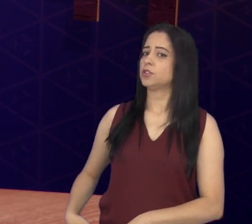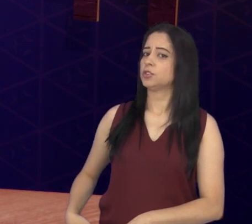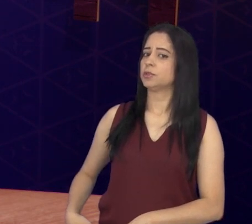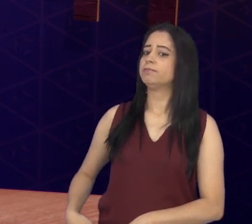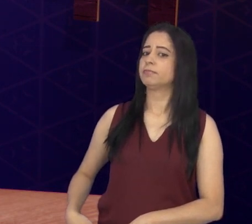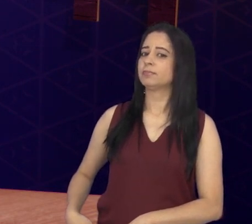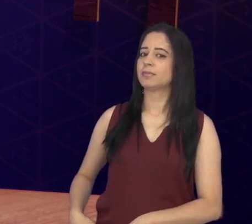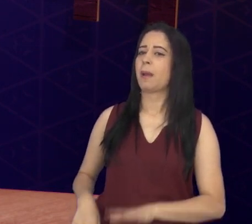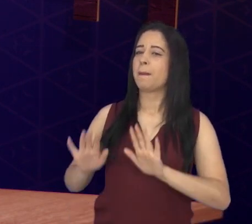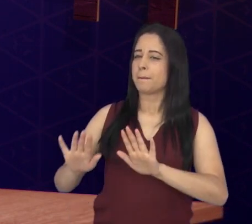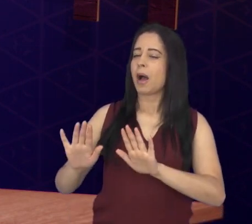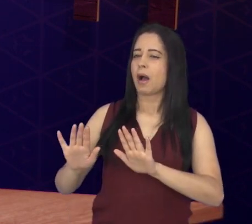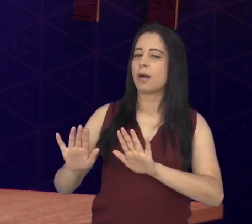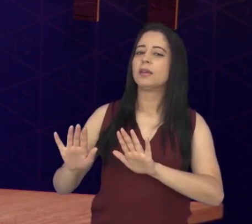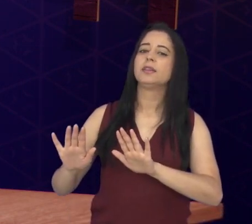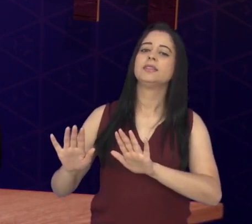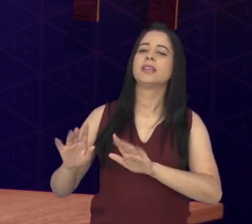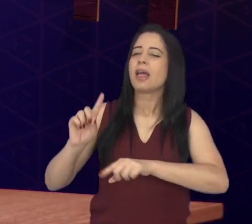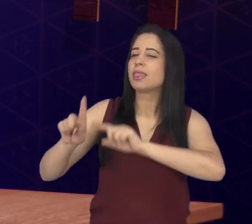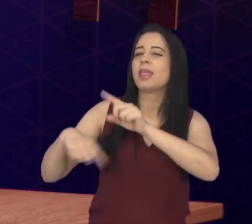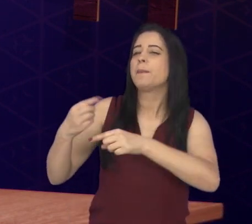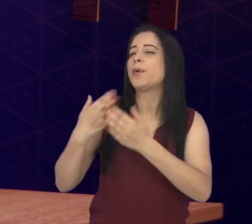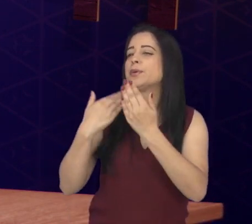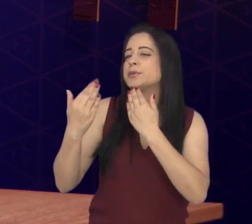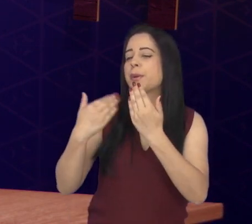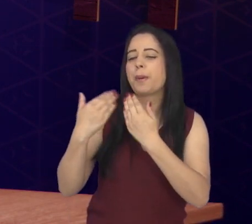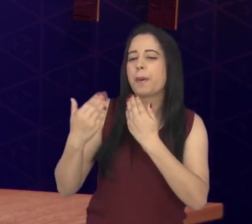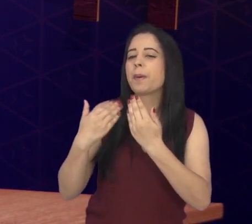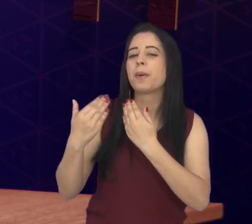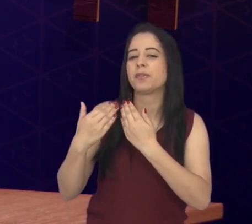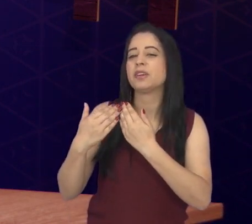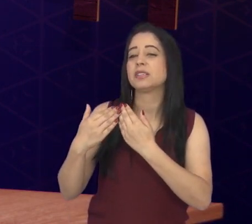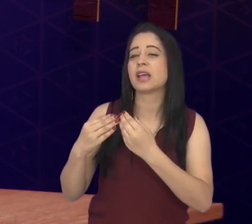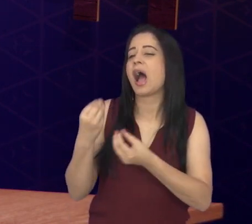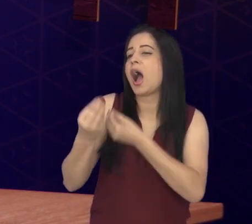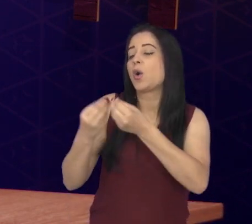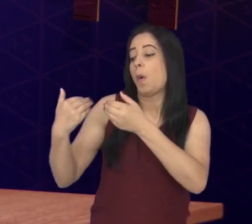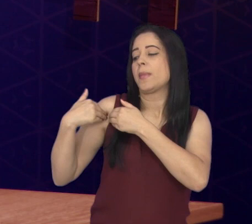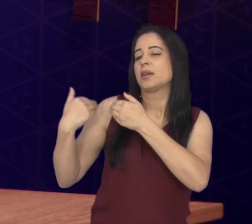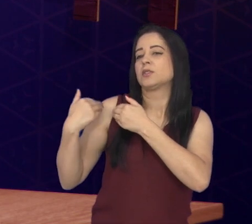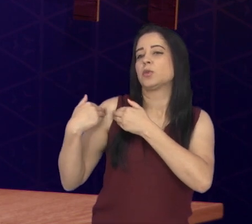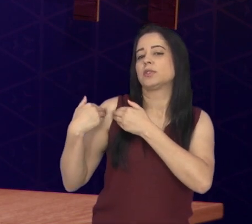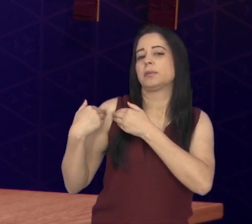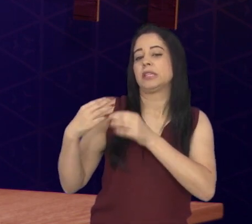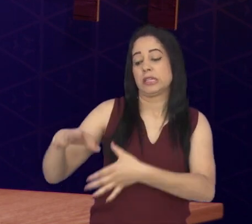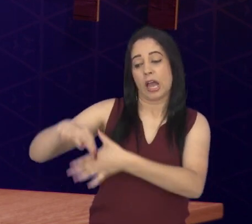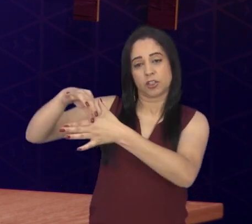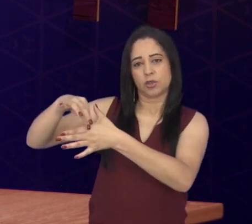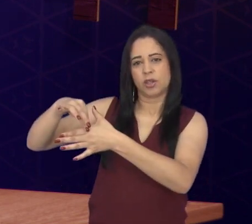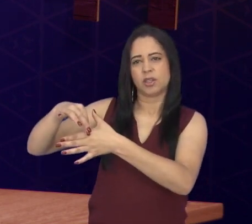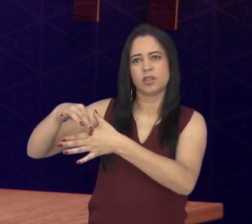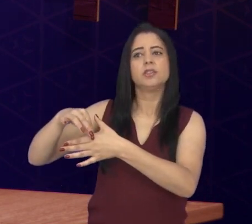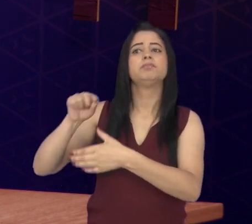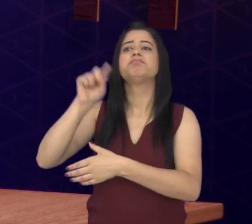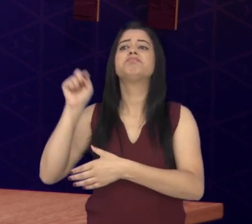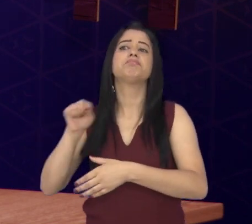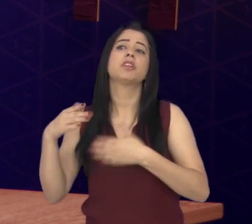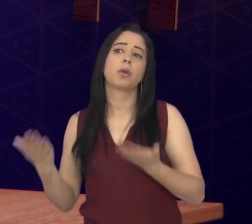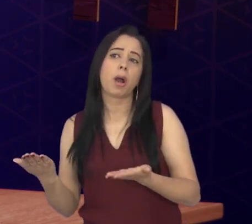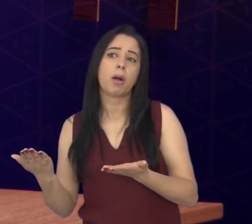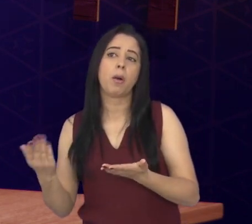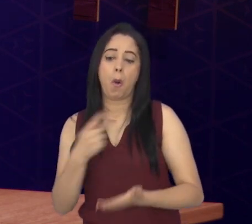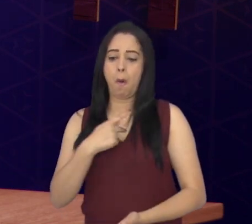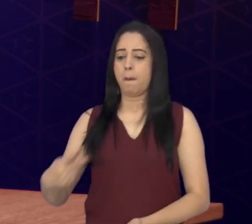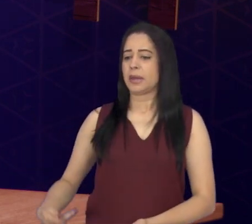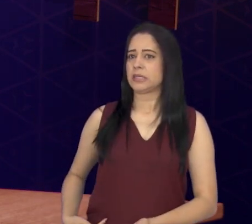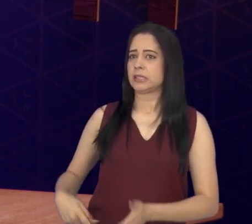é montar um time. Uhum. Mas já que a gente fala daquilo, disso já, das responsabilidades dos líderes.